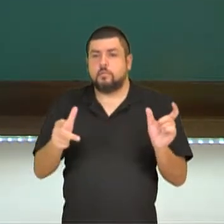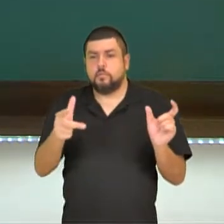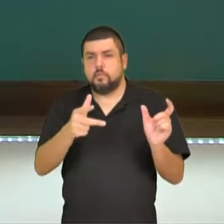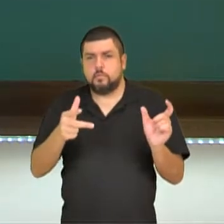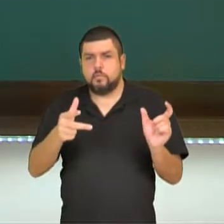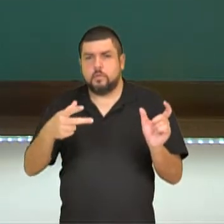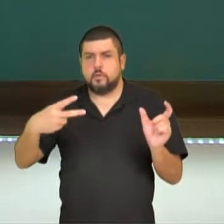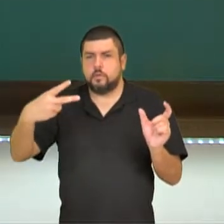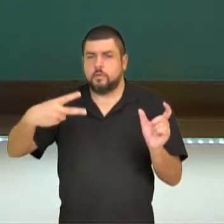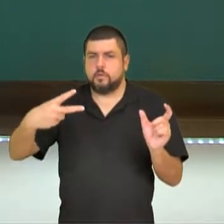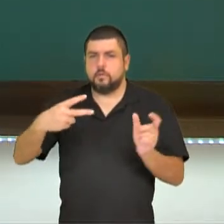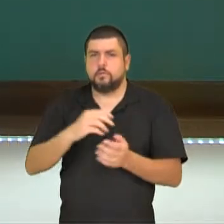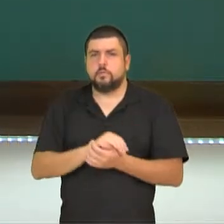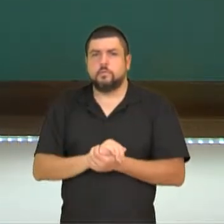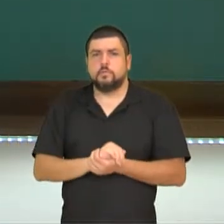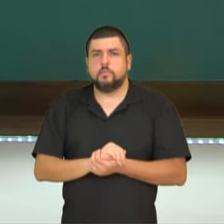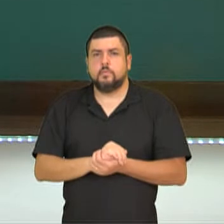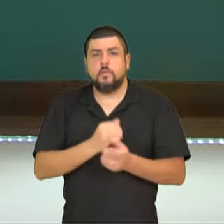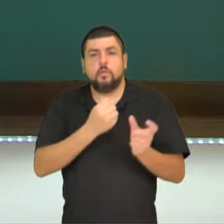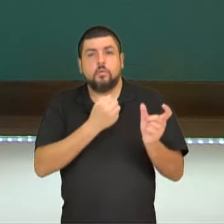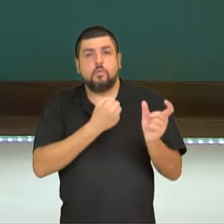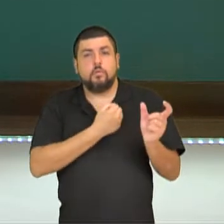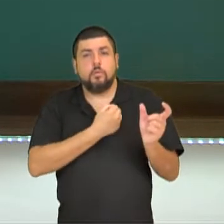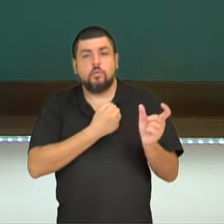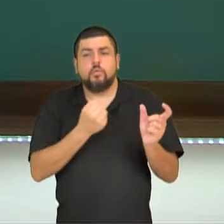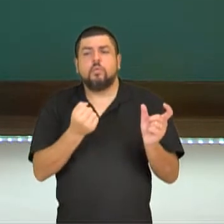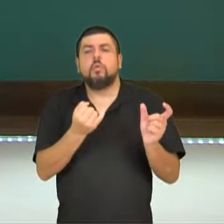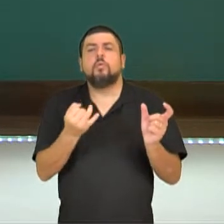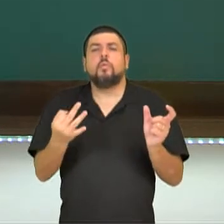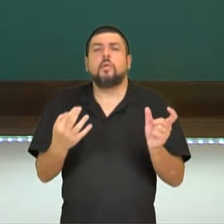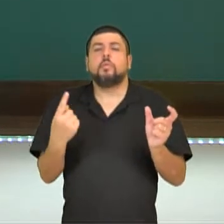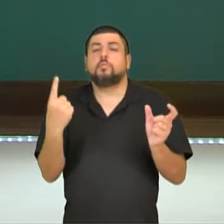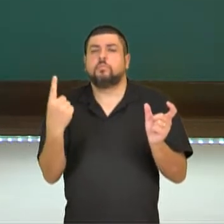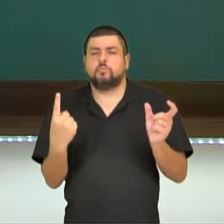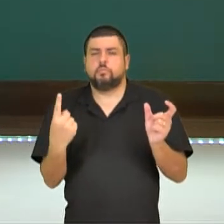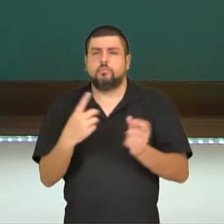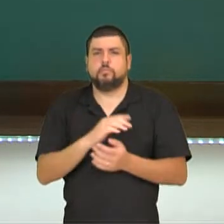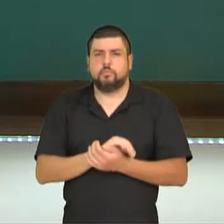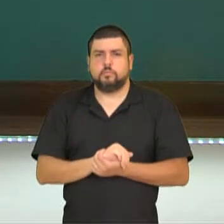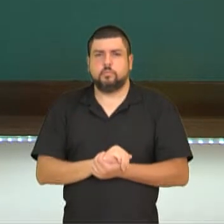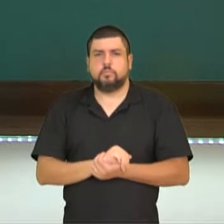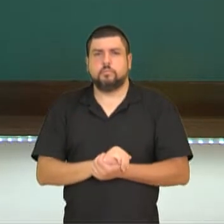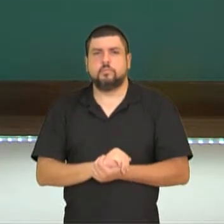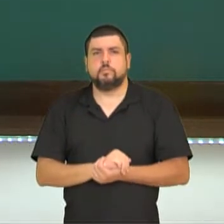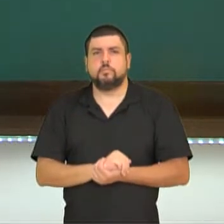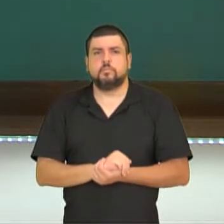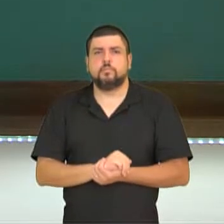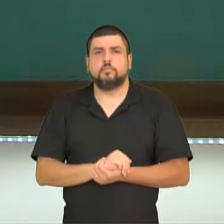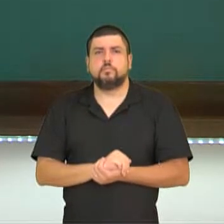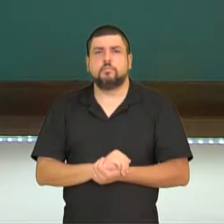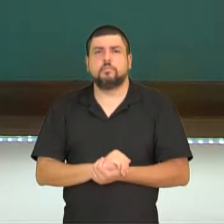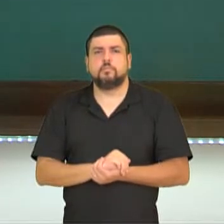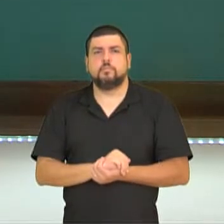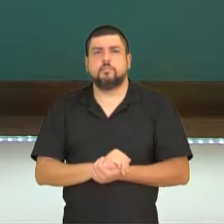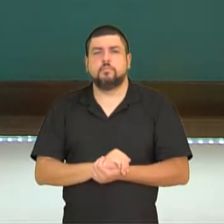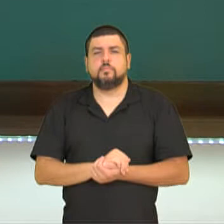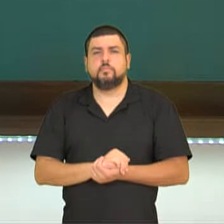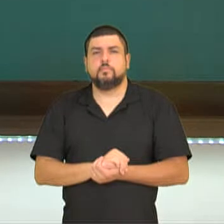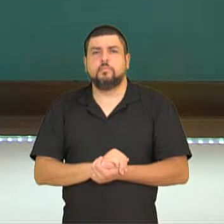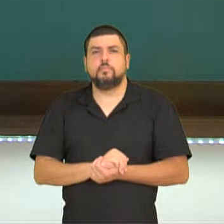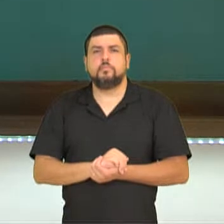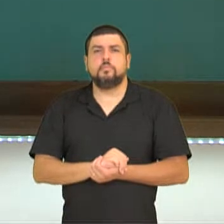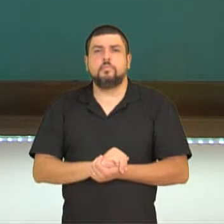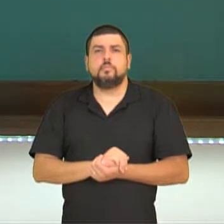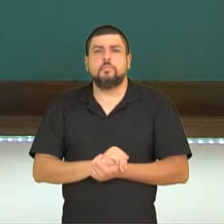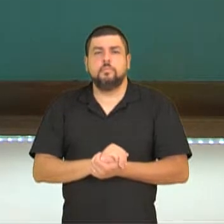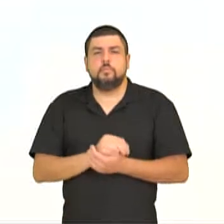que está no singular. Certo? Aqui, tu. Vamos a seguir. Aqui nós